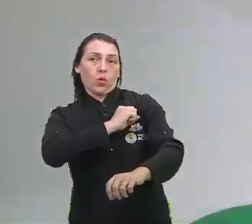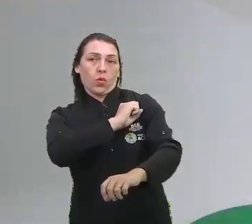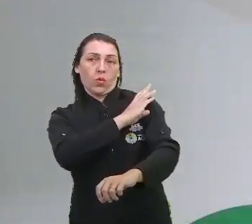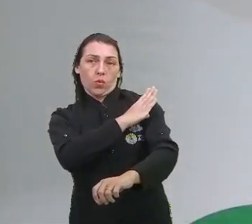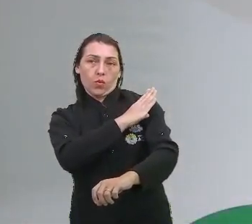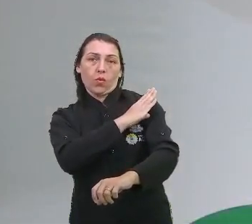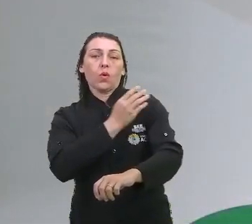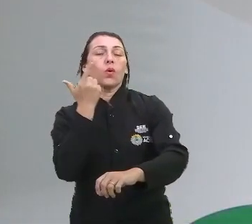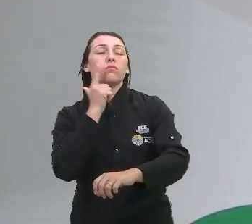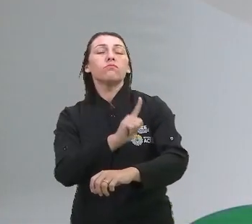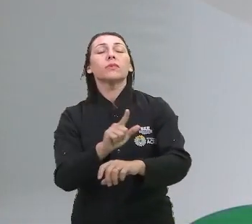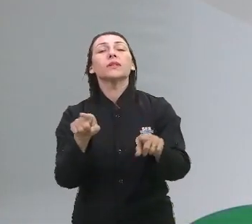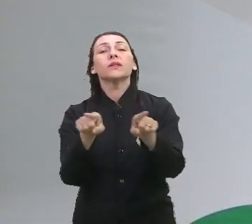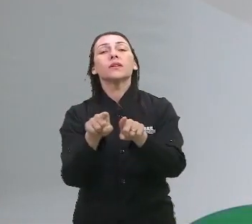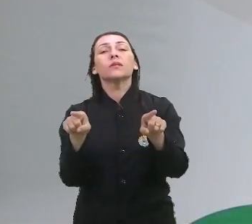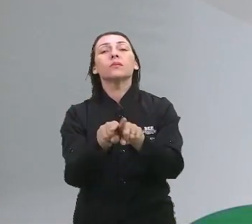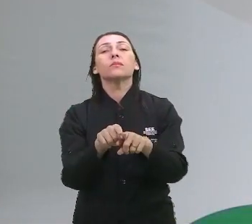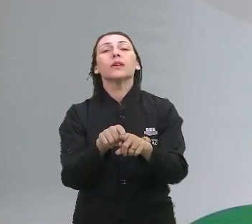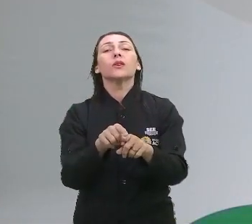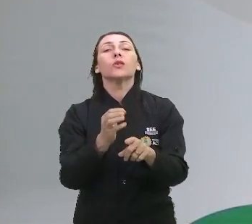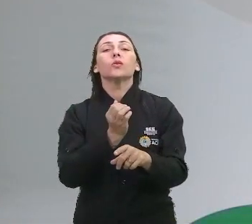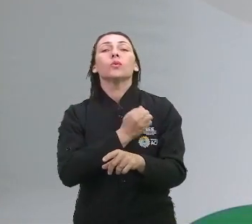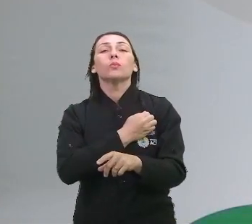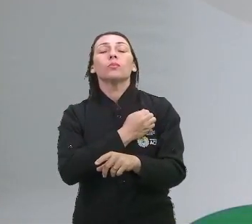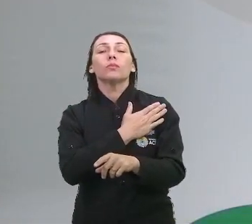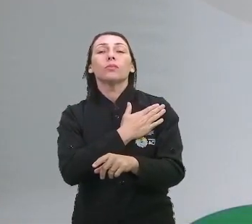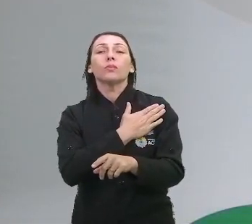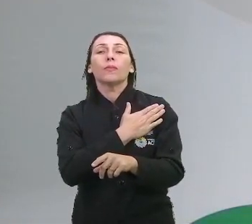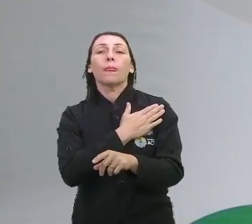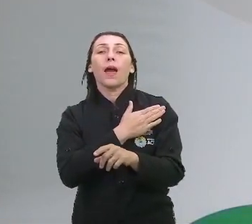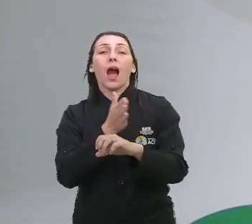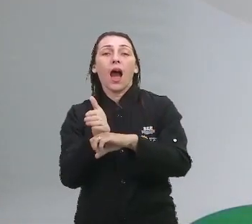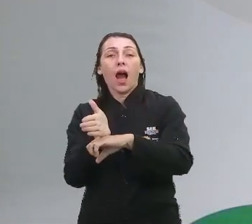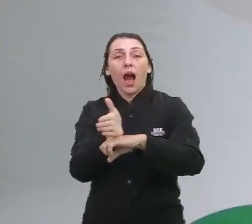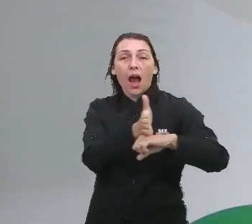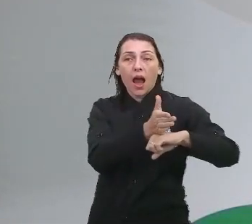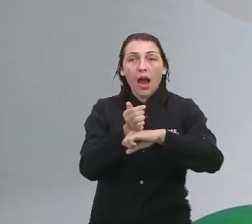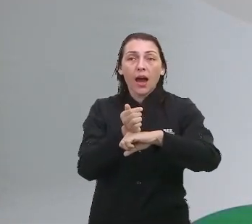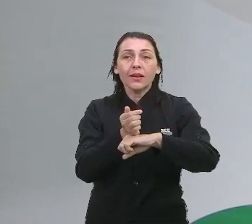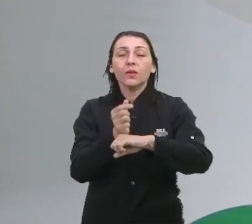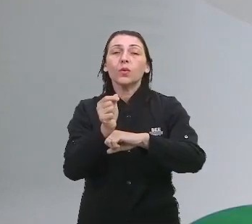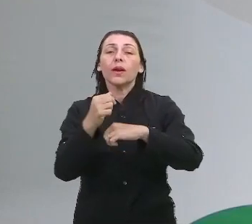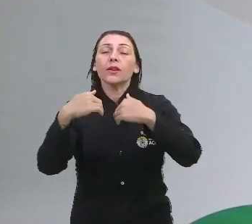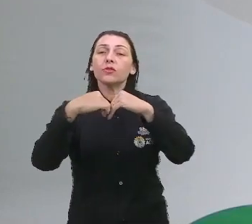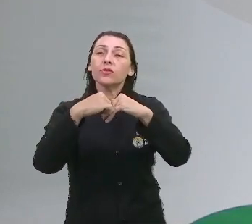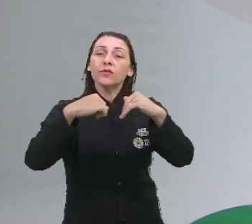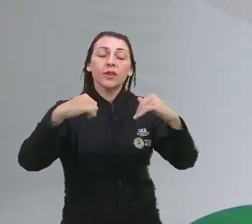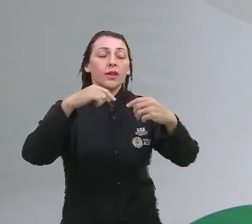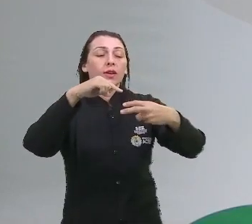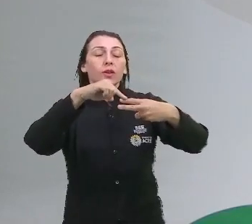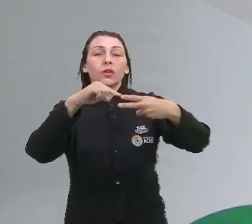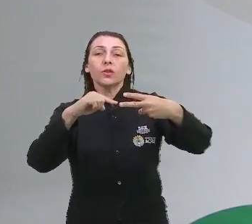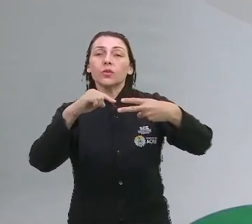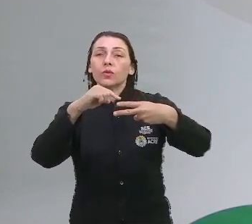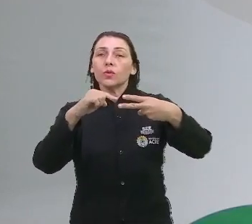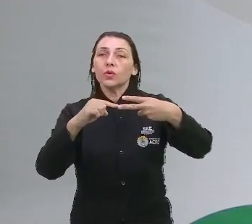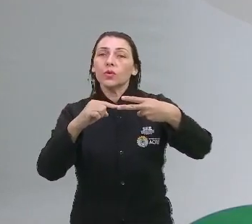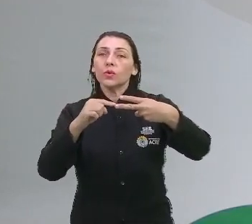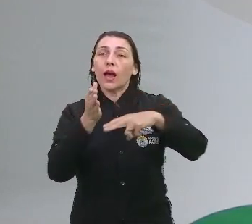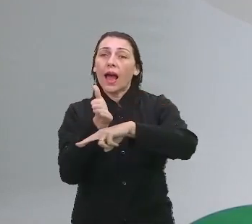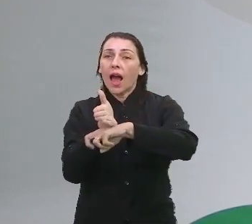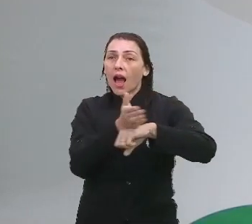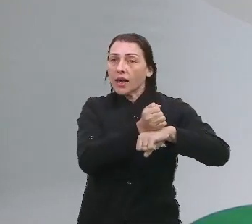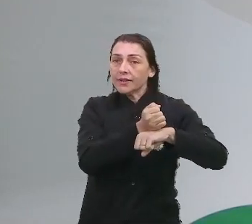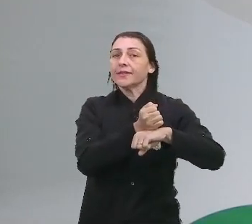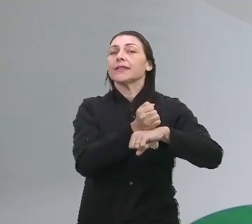além dessa perspectiva de definição do preconceito. O preconceito, ele seria dividido em duas etapas. O pré é aquilo